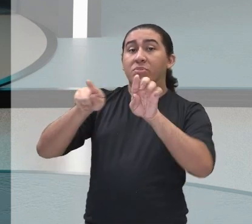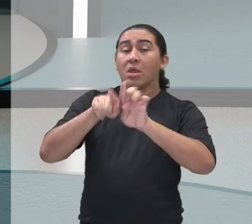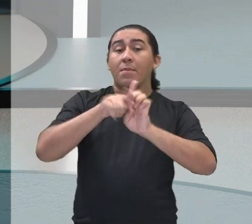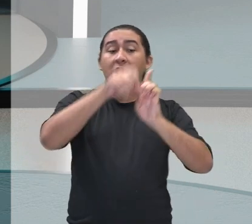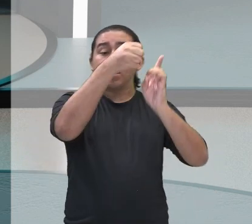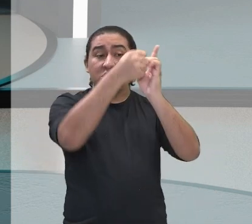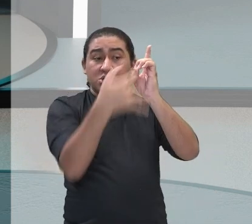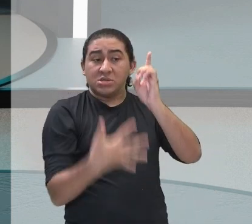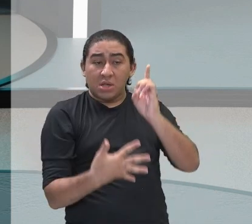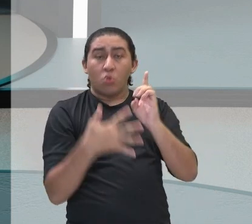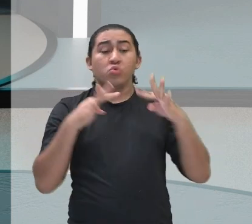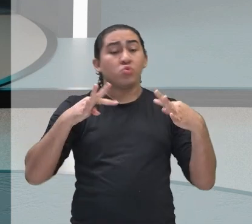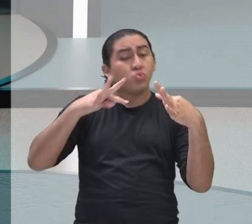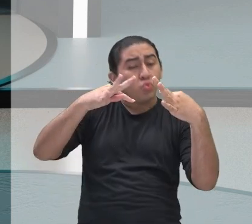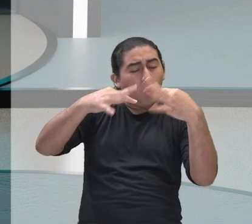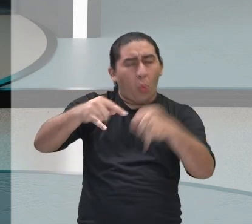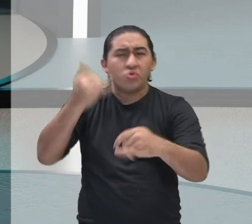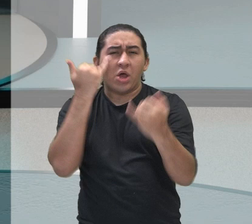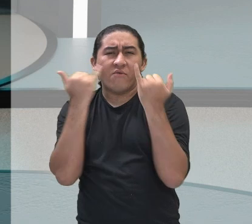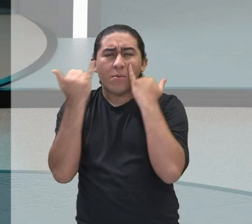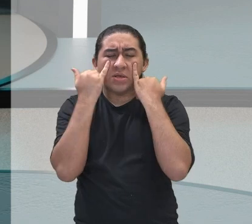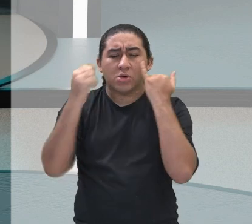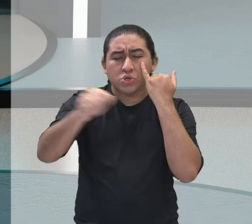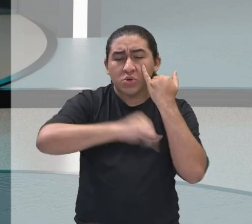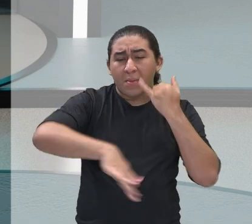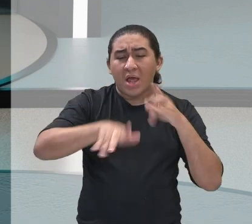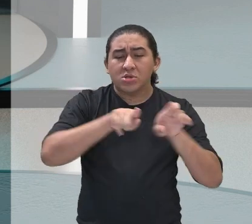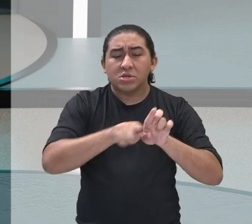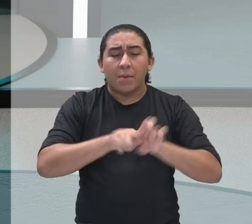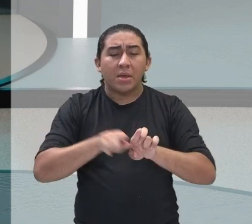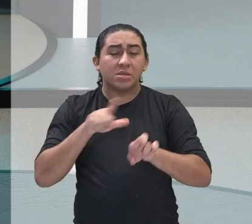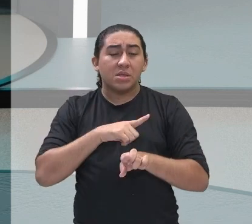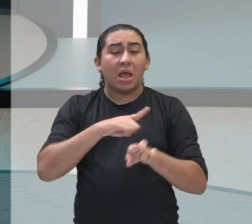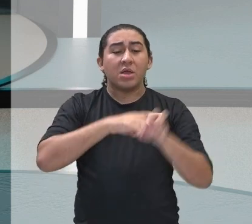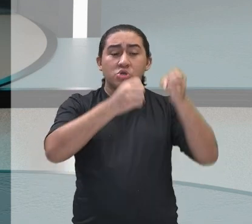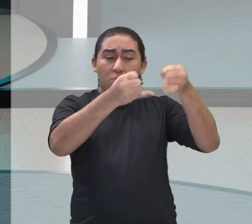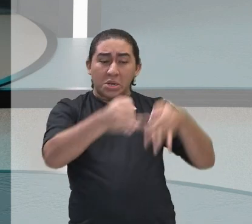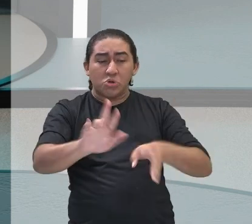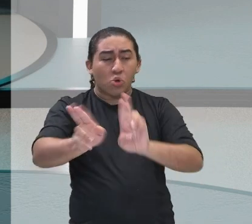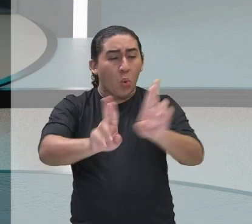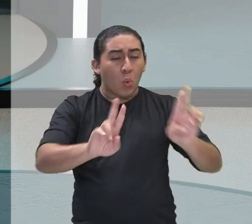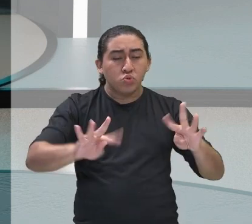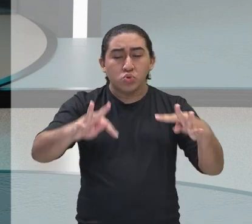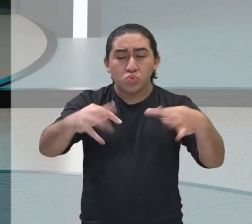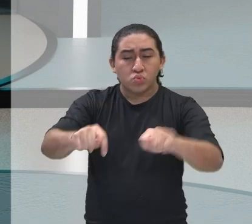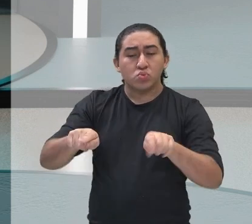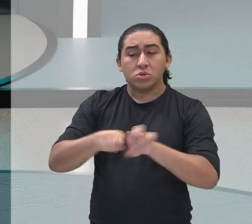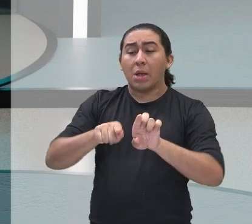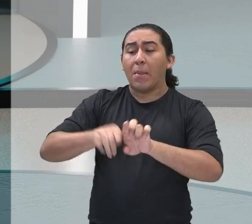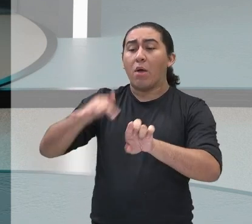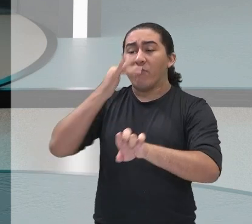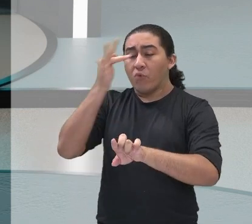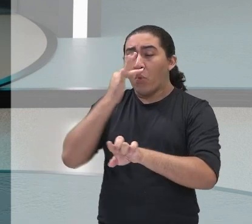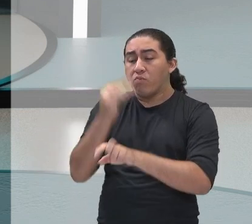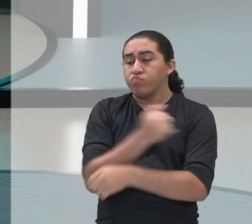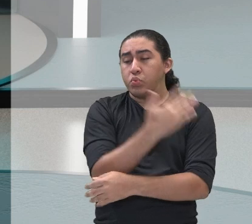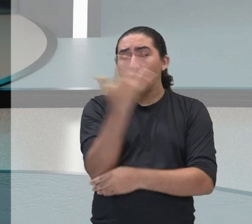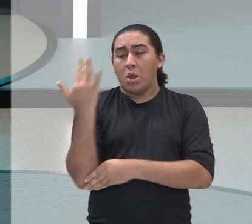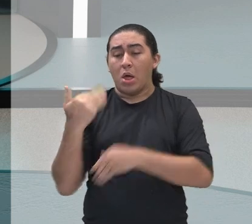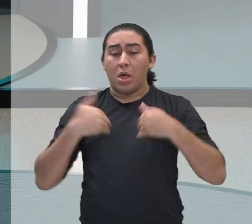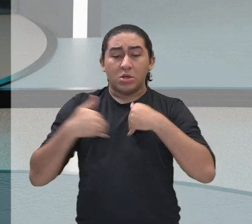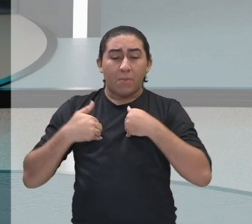encontraram aqui. Eles descrevem o lugar, a fauna, a flora e